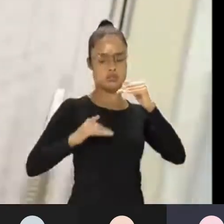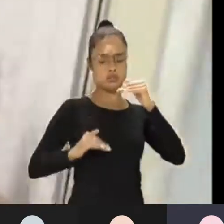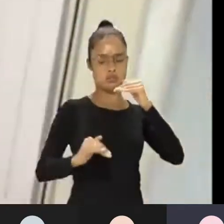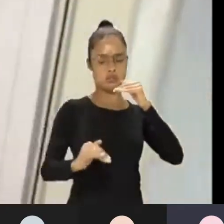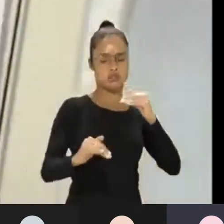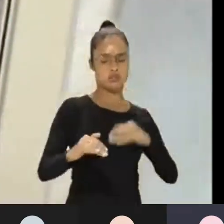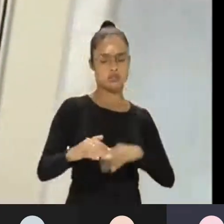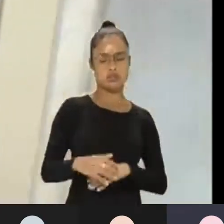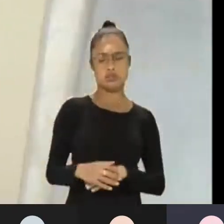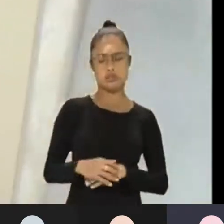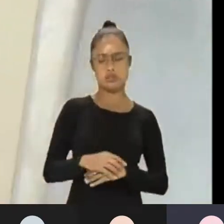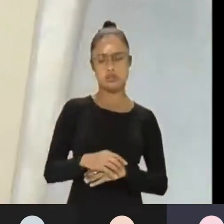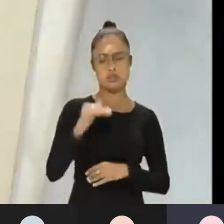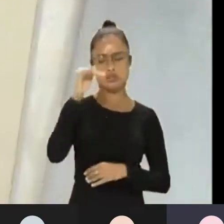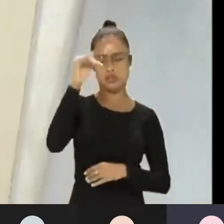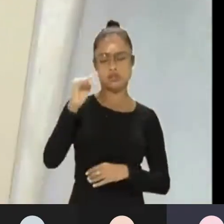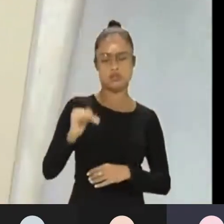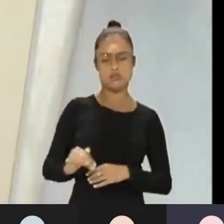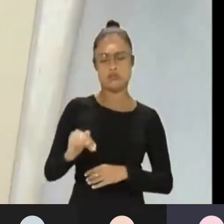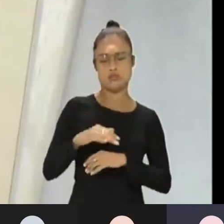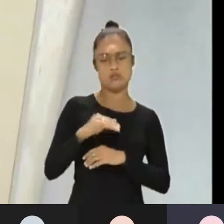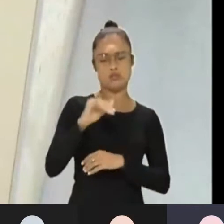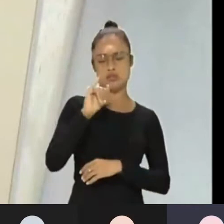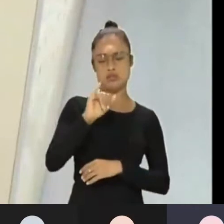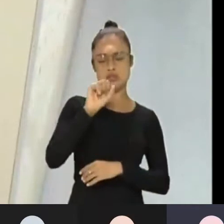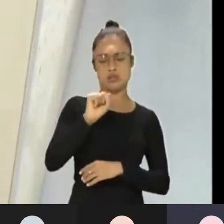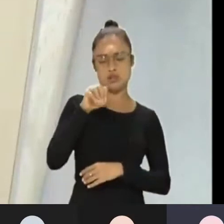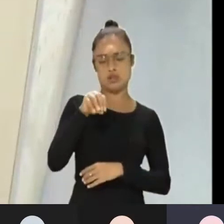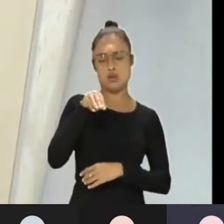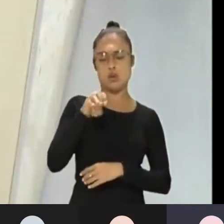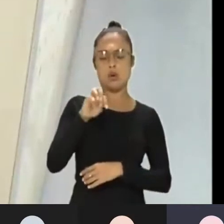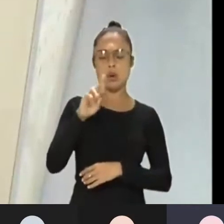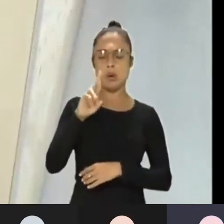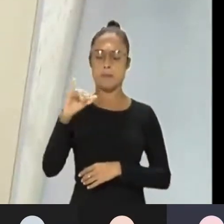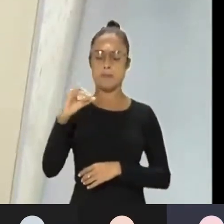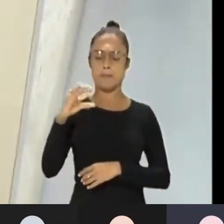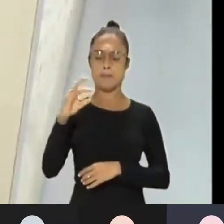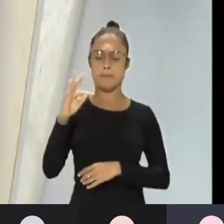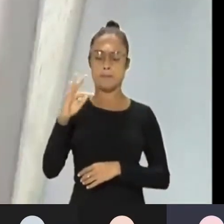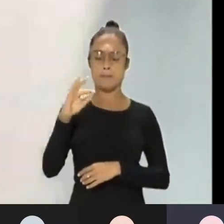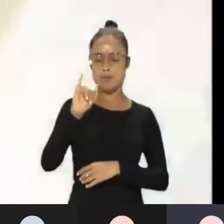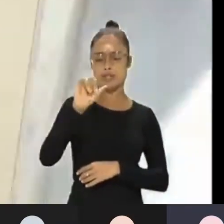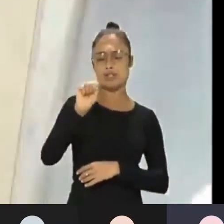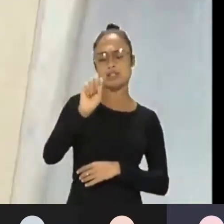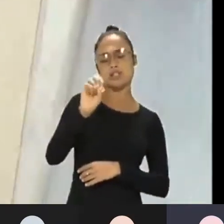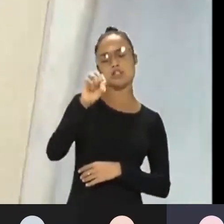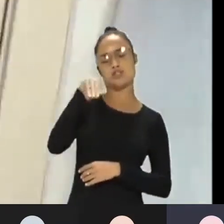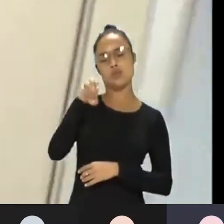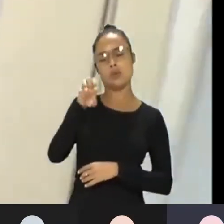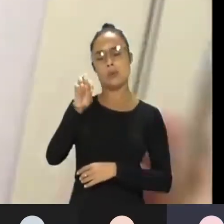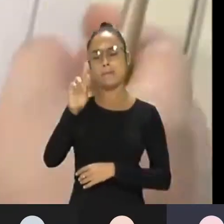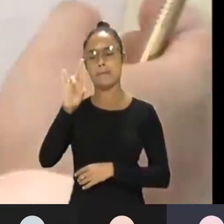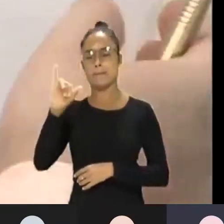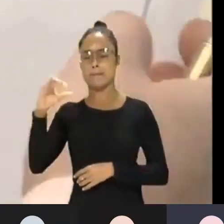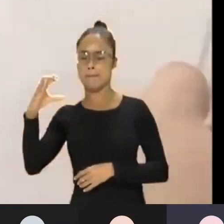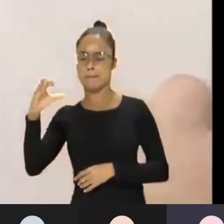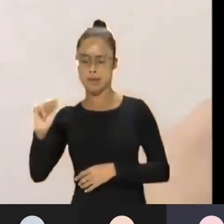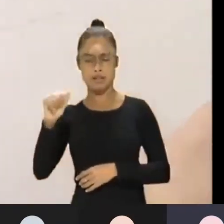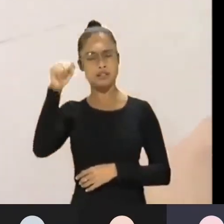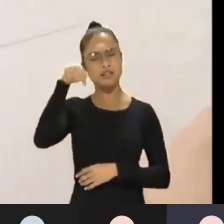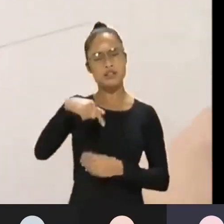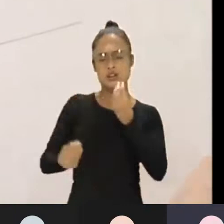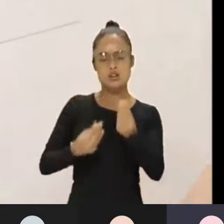mesma posição, só que no croquis, na vista isométrica. Como nós já vimos, analisamos a imagem, então agora